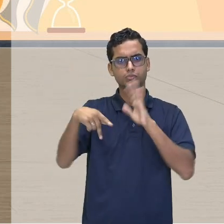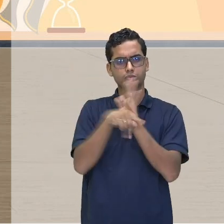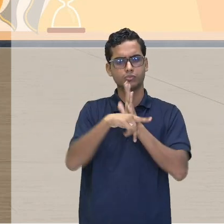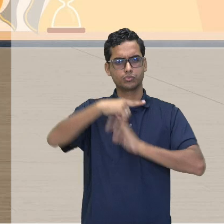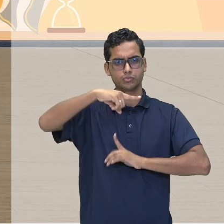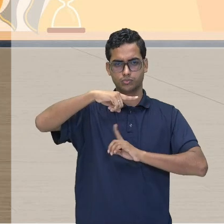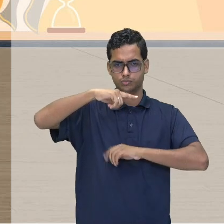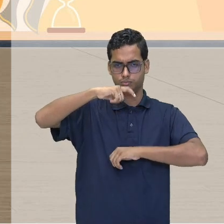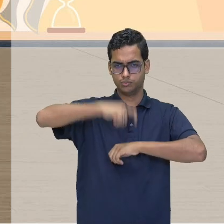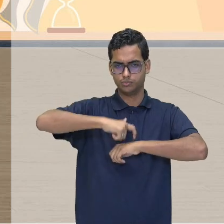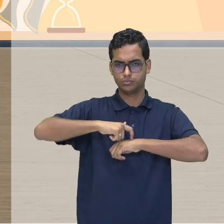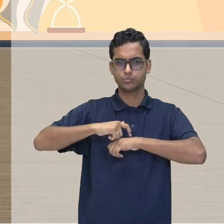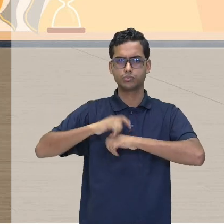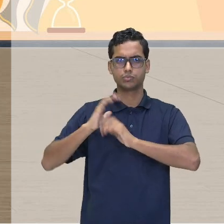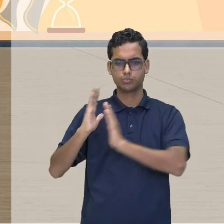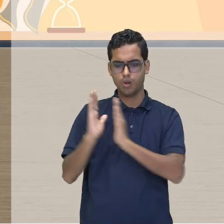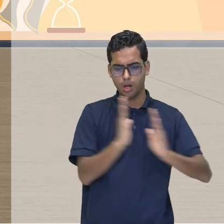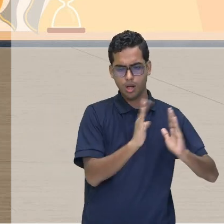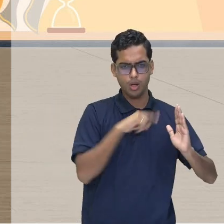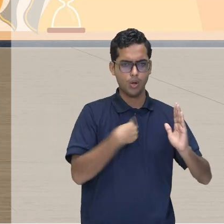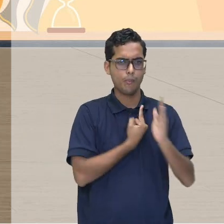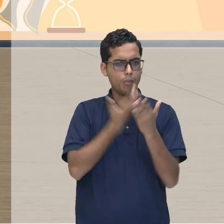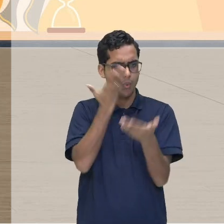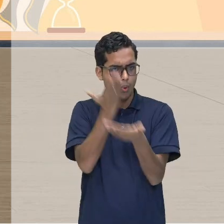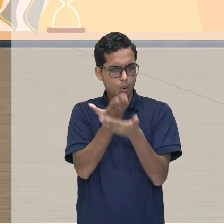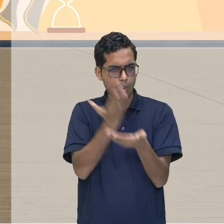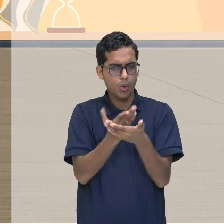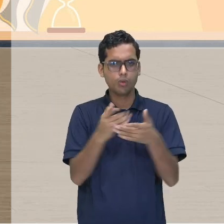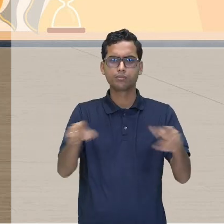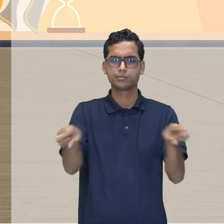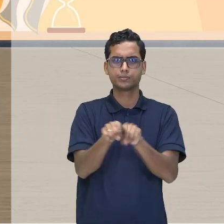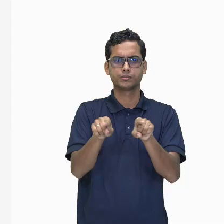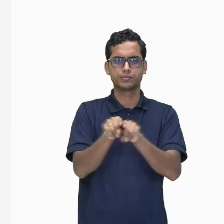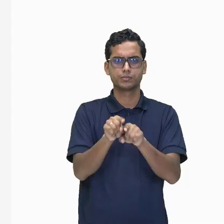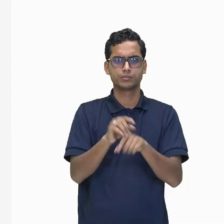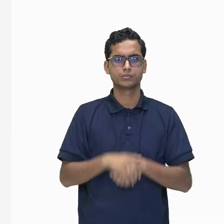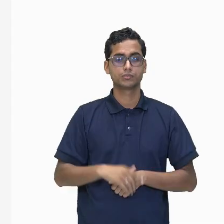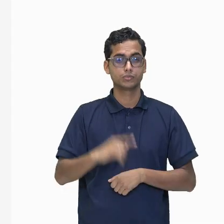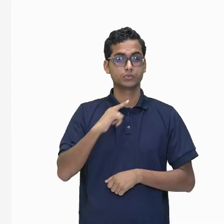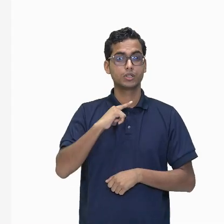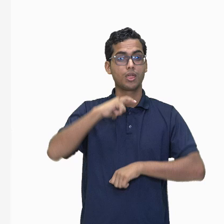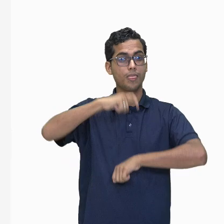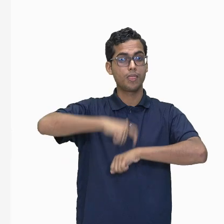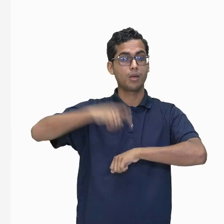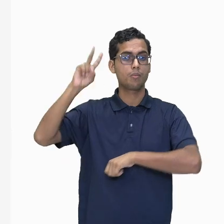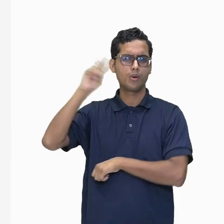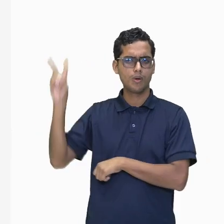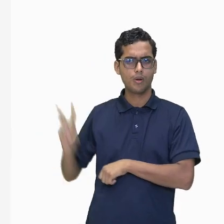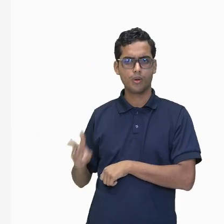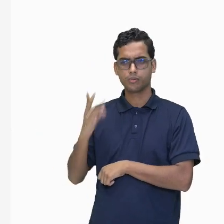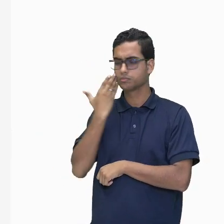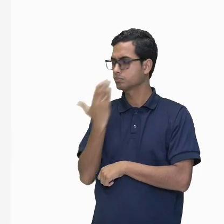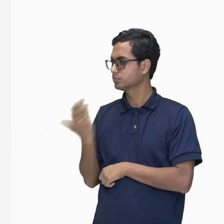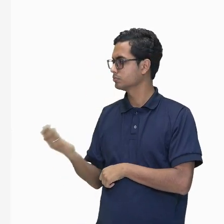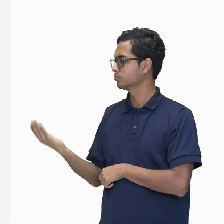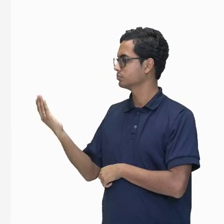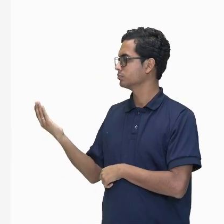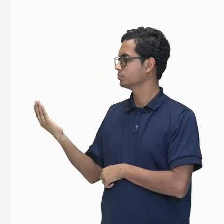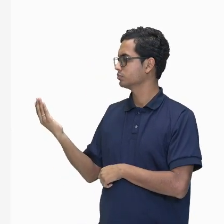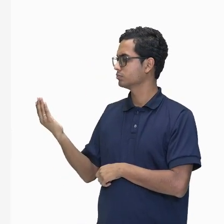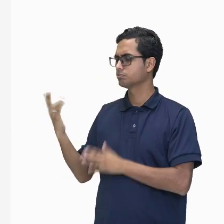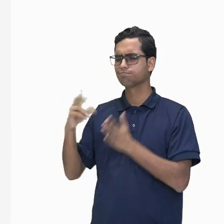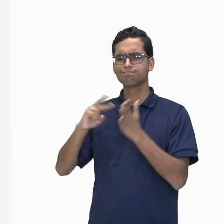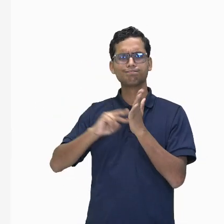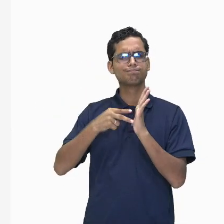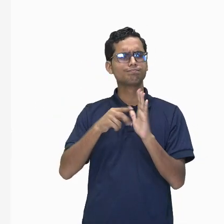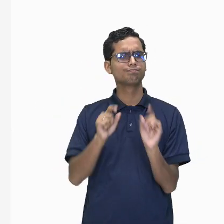nós verificamos, nós temos também o chamado tempo histórico. Vamos ver então o que é esse